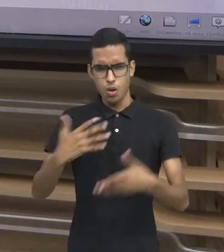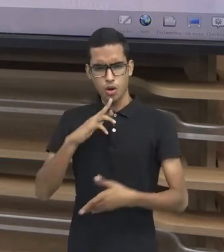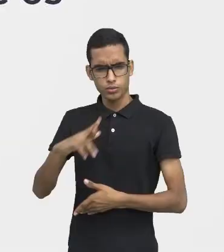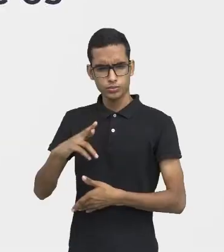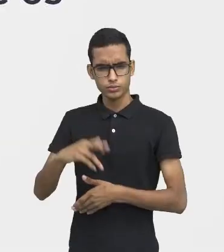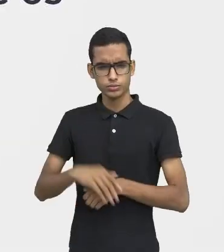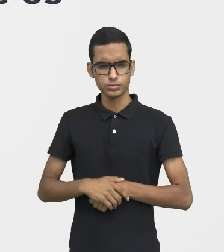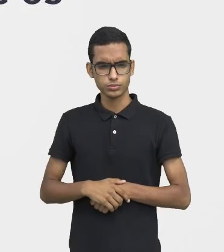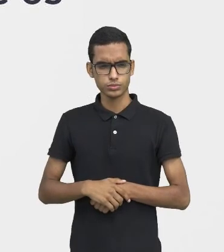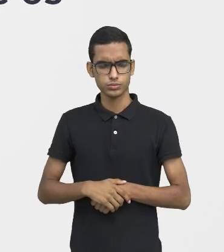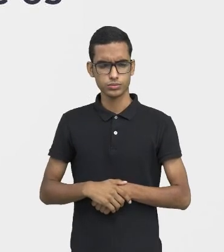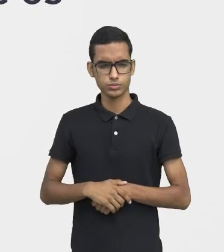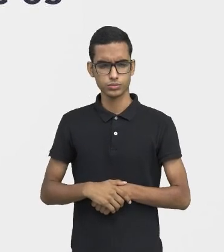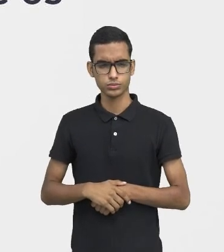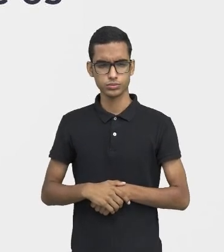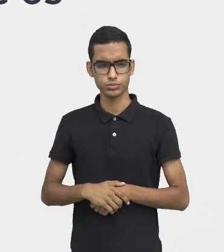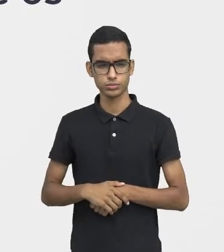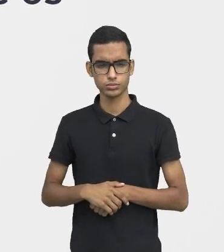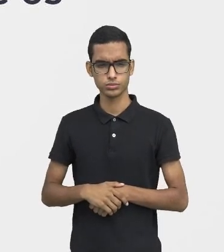A.